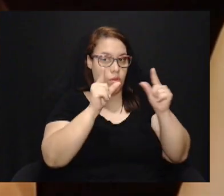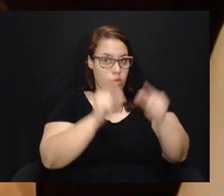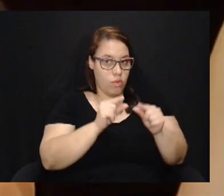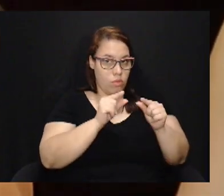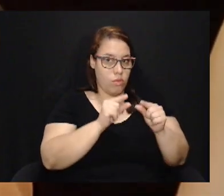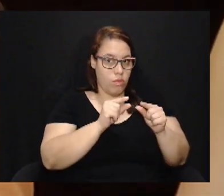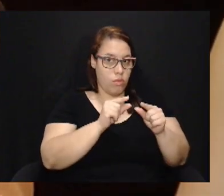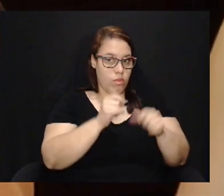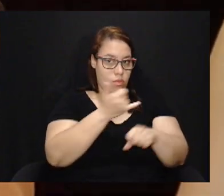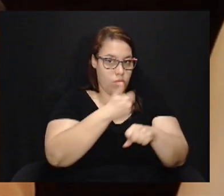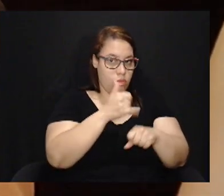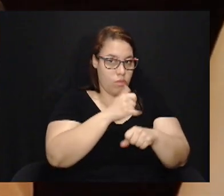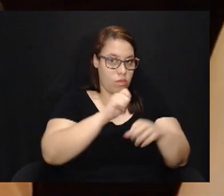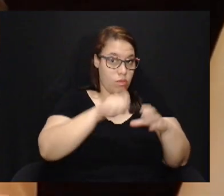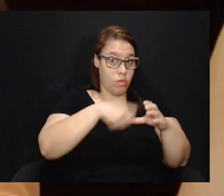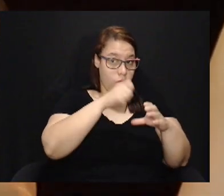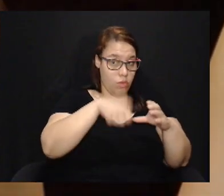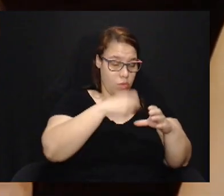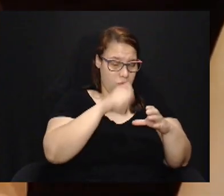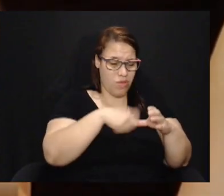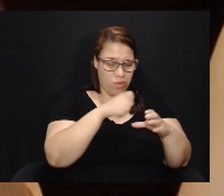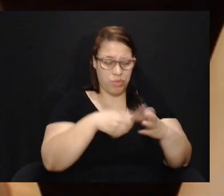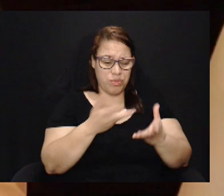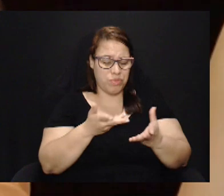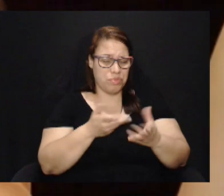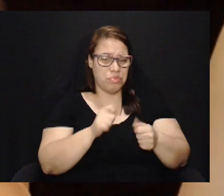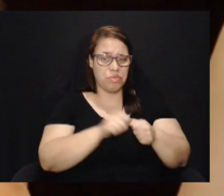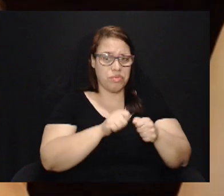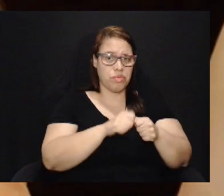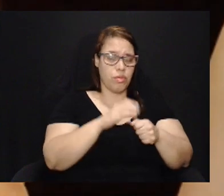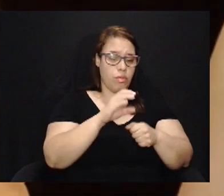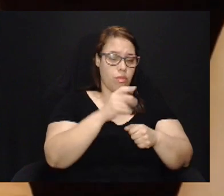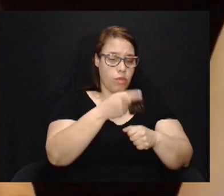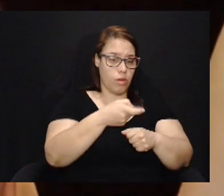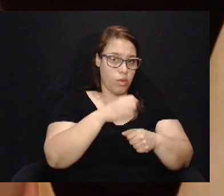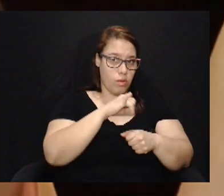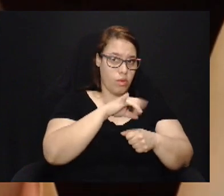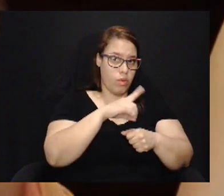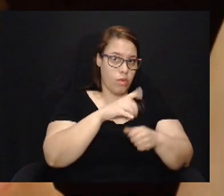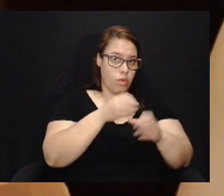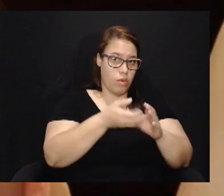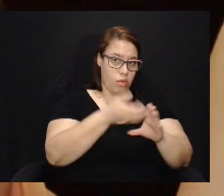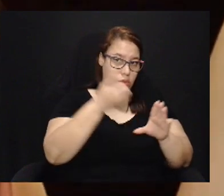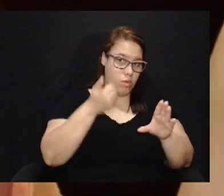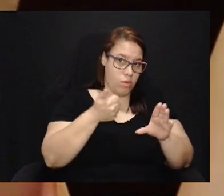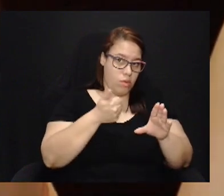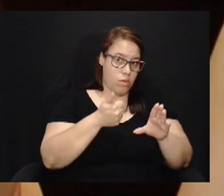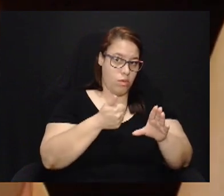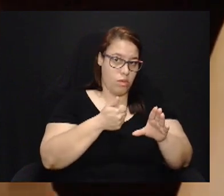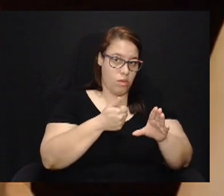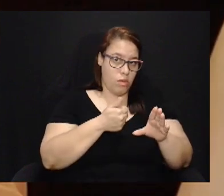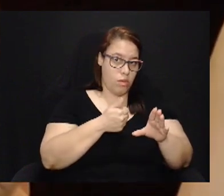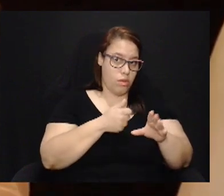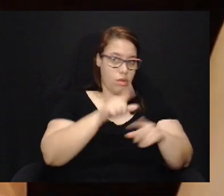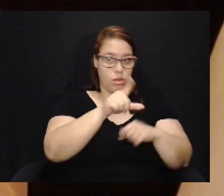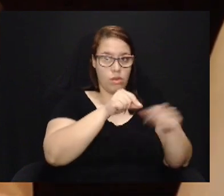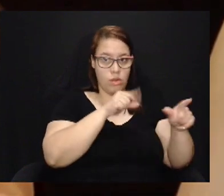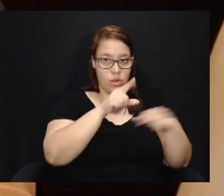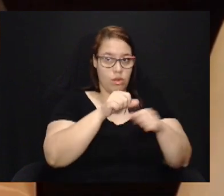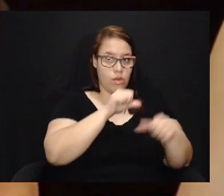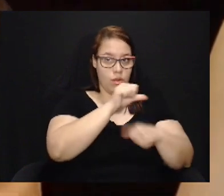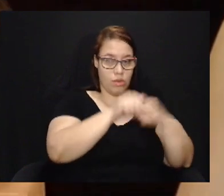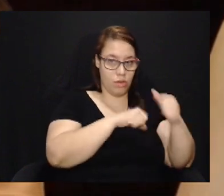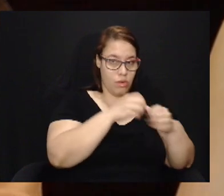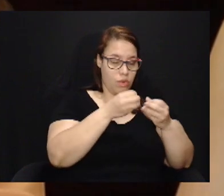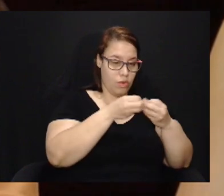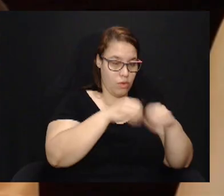Faça mexido, faça cozido, gema mole, só tira a casquinha. Outras formas, vamos reinventando o ovo.